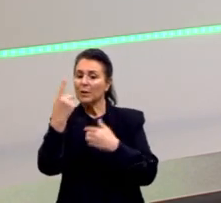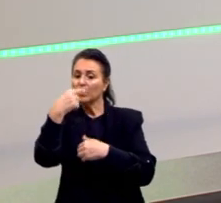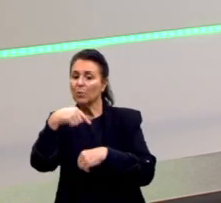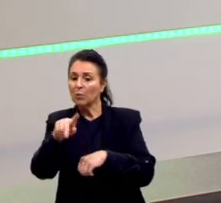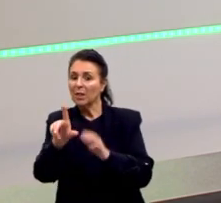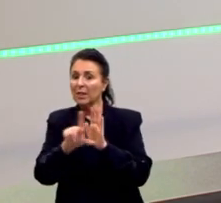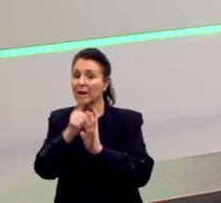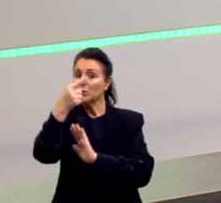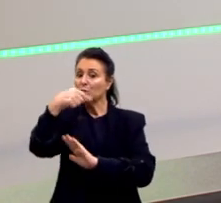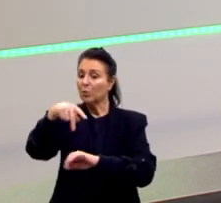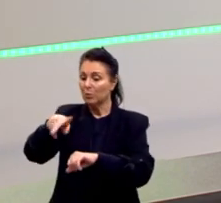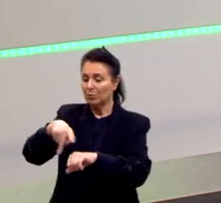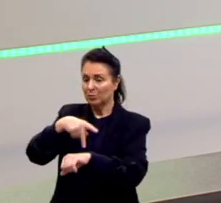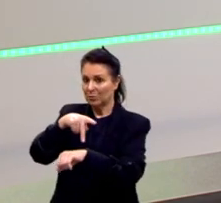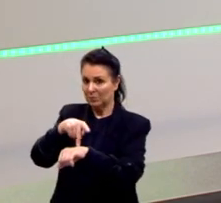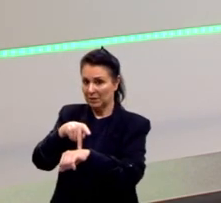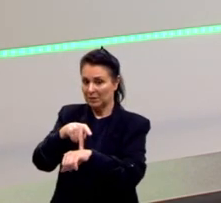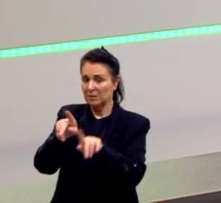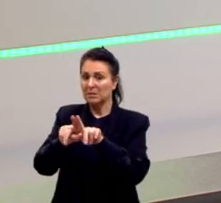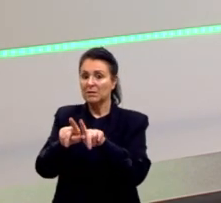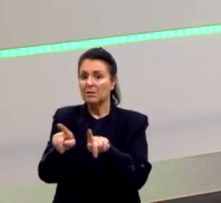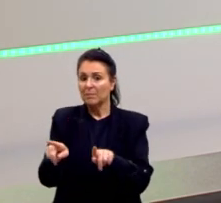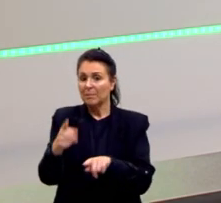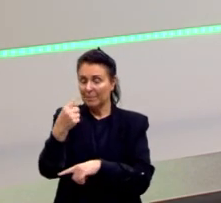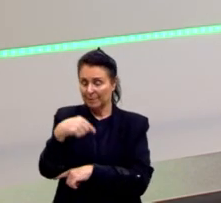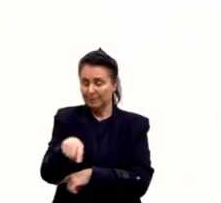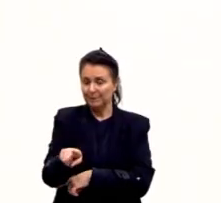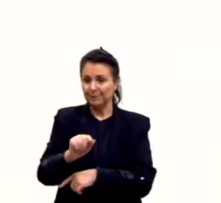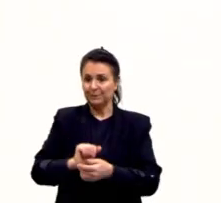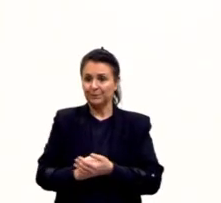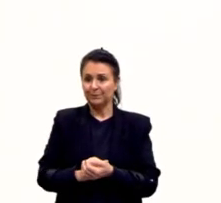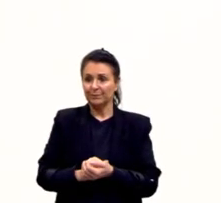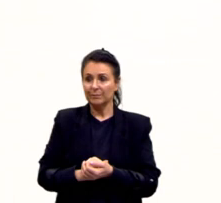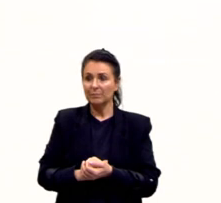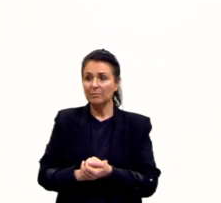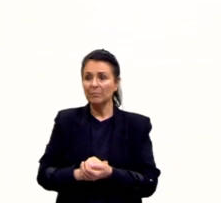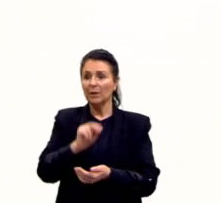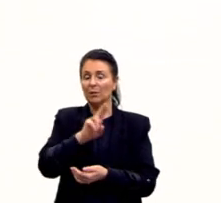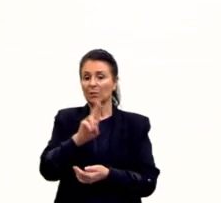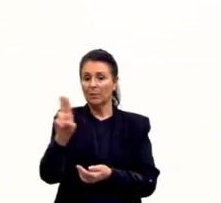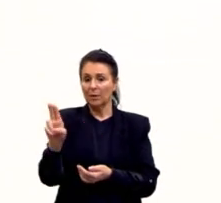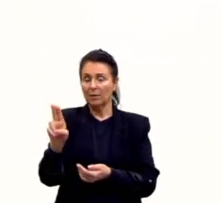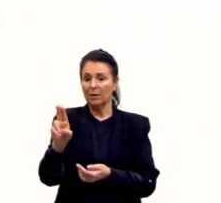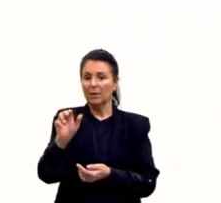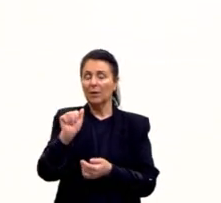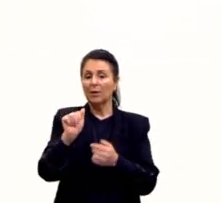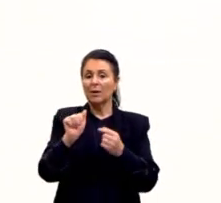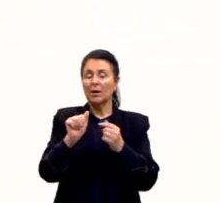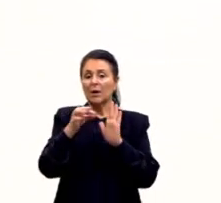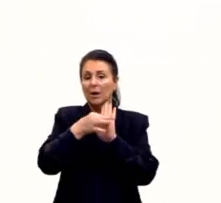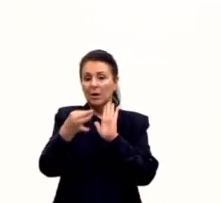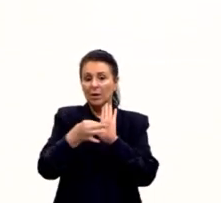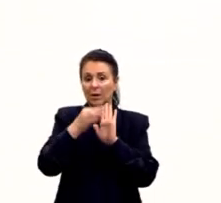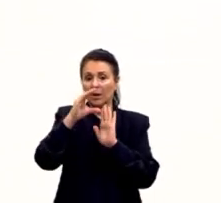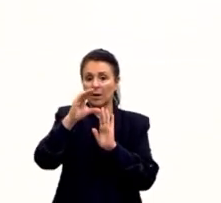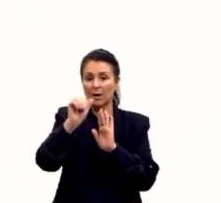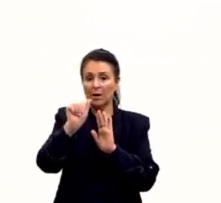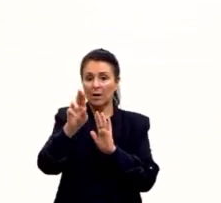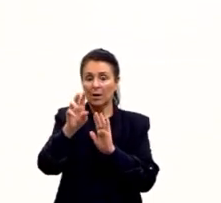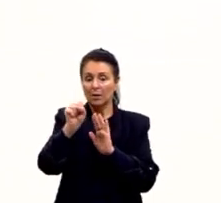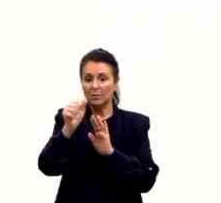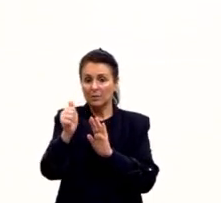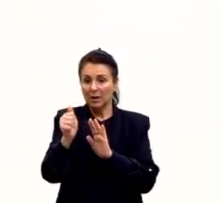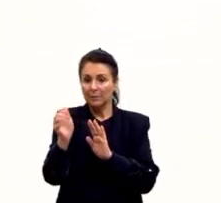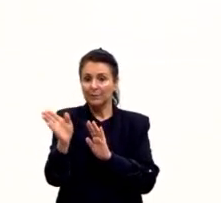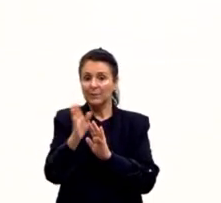países mais um aqui o que a gente chama de argumento de causas e